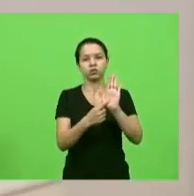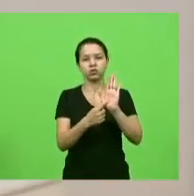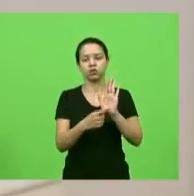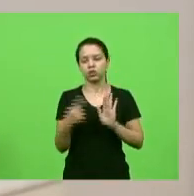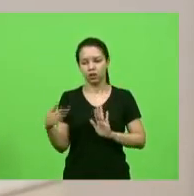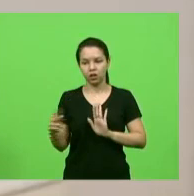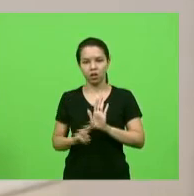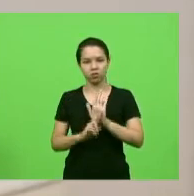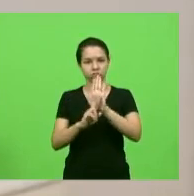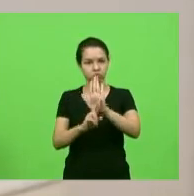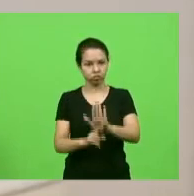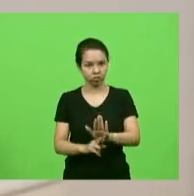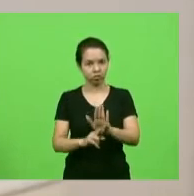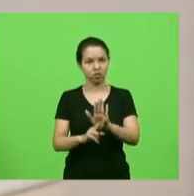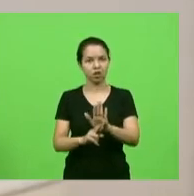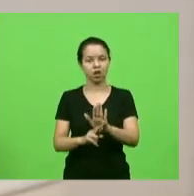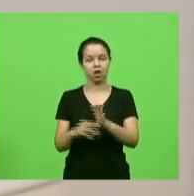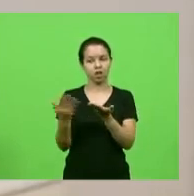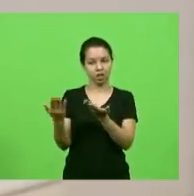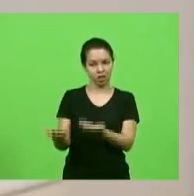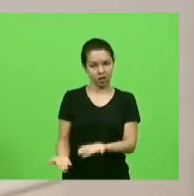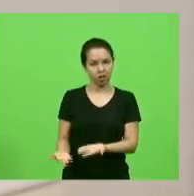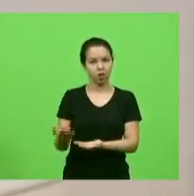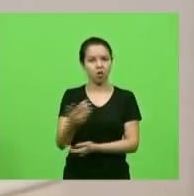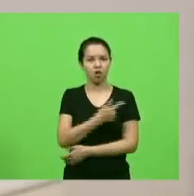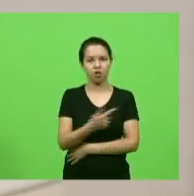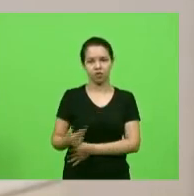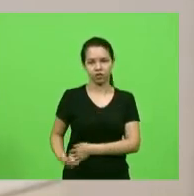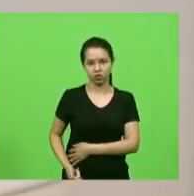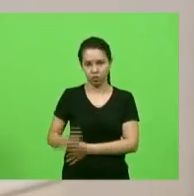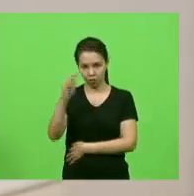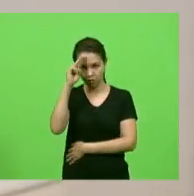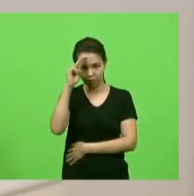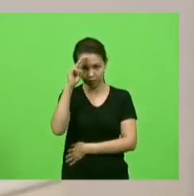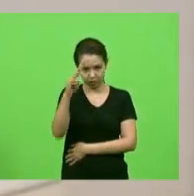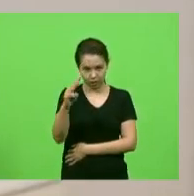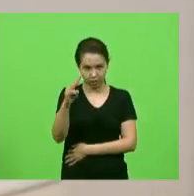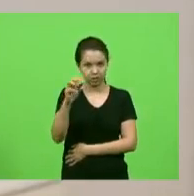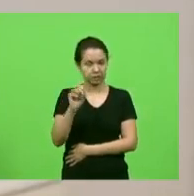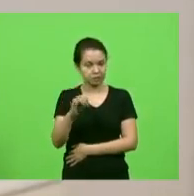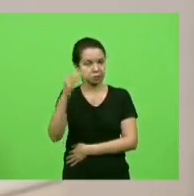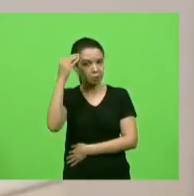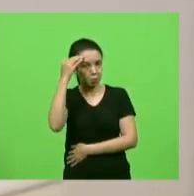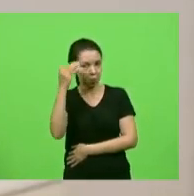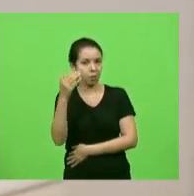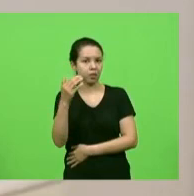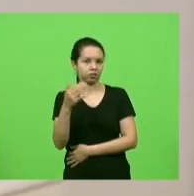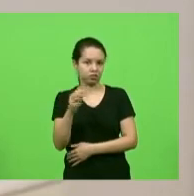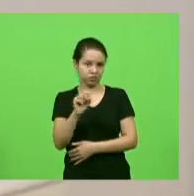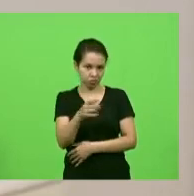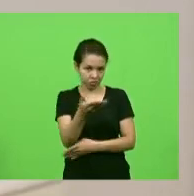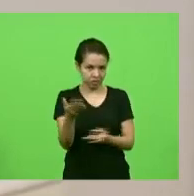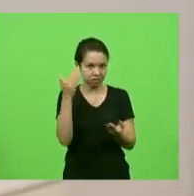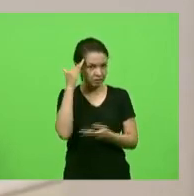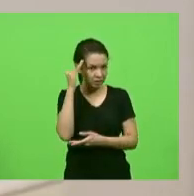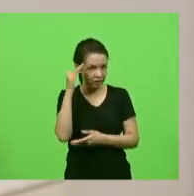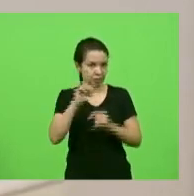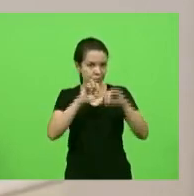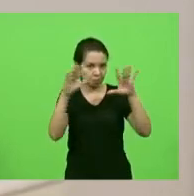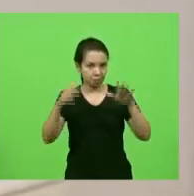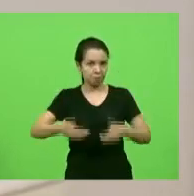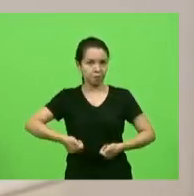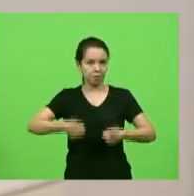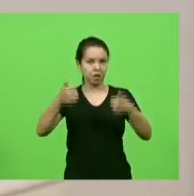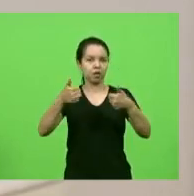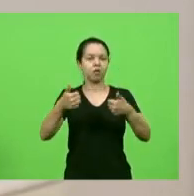excelentíssimo governador do Estado de Santa Catarina, para melhor compreensão do tema, tão somente no